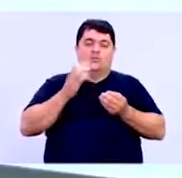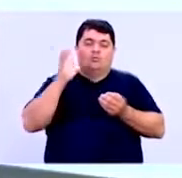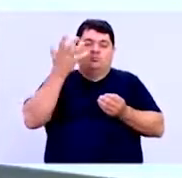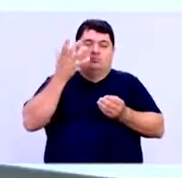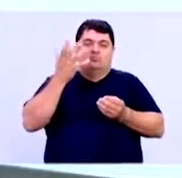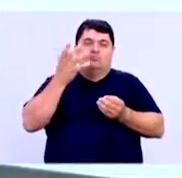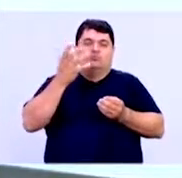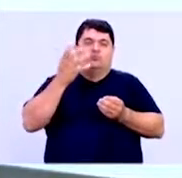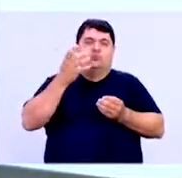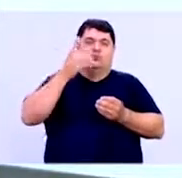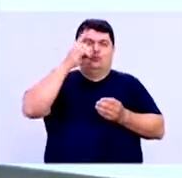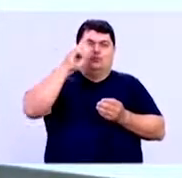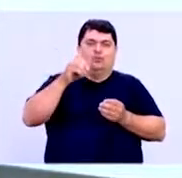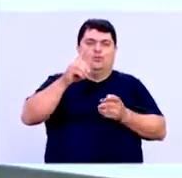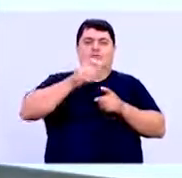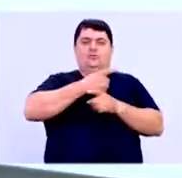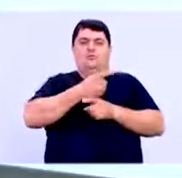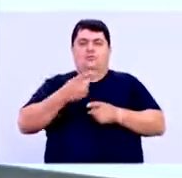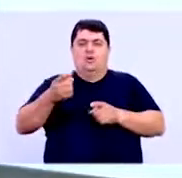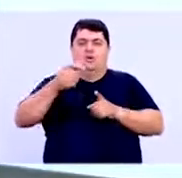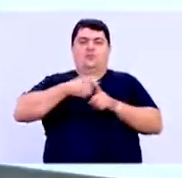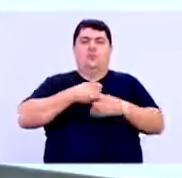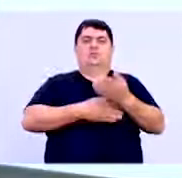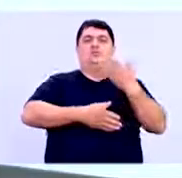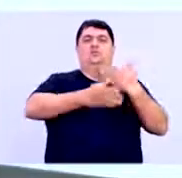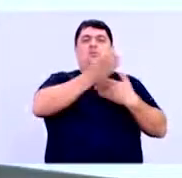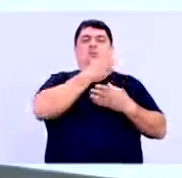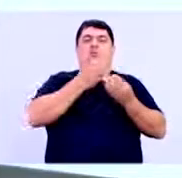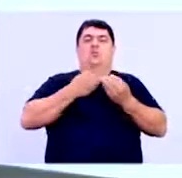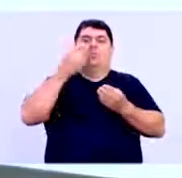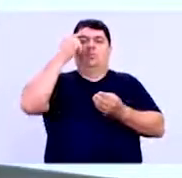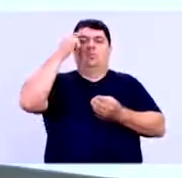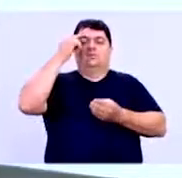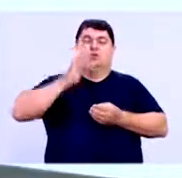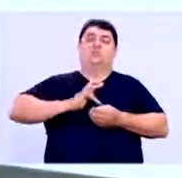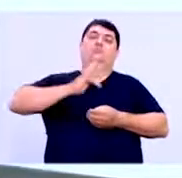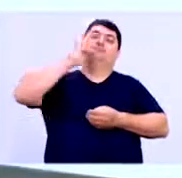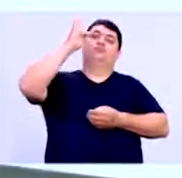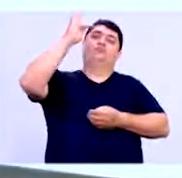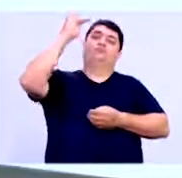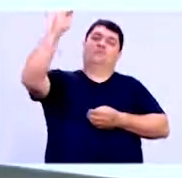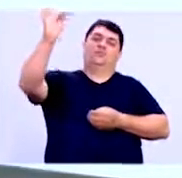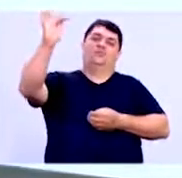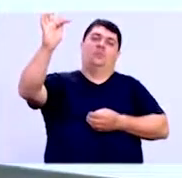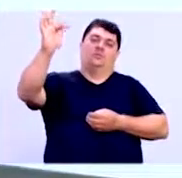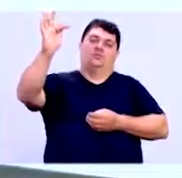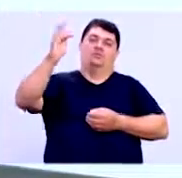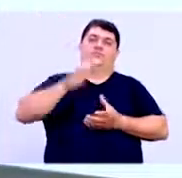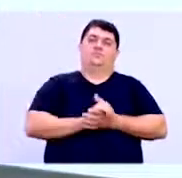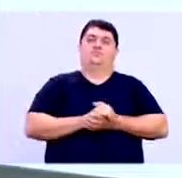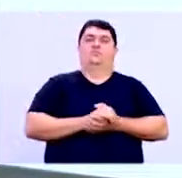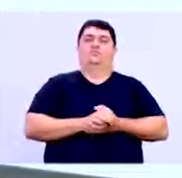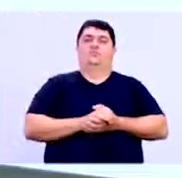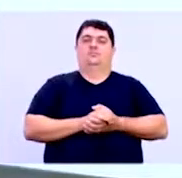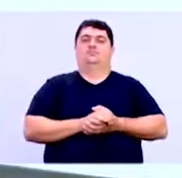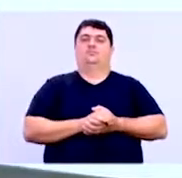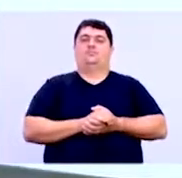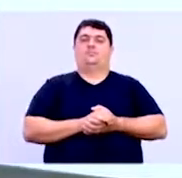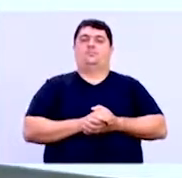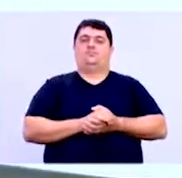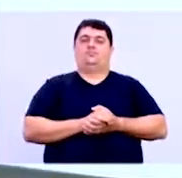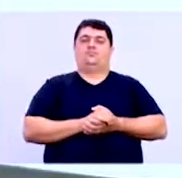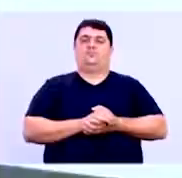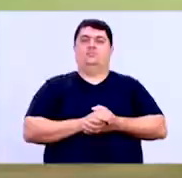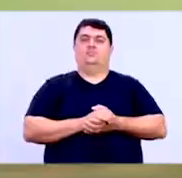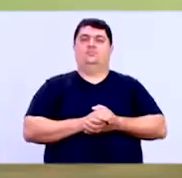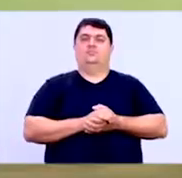semanas, meses anteriores e qual é a sua projeção de entradas e saídas dos dias futuros. Ótimo. E para